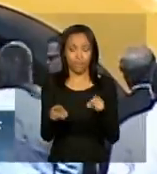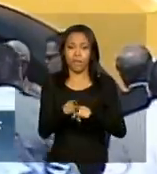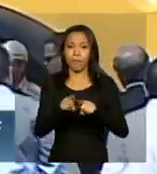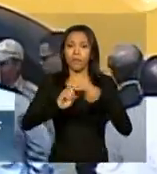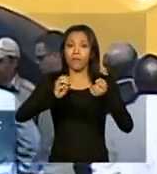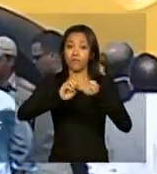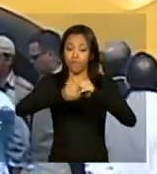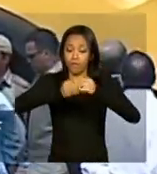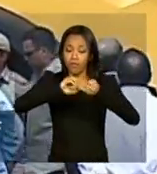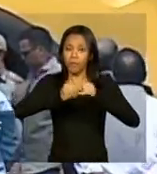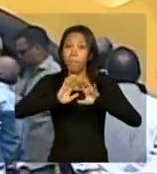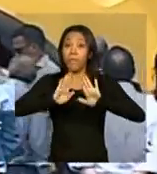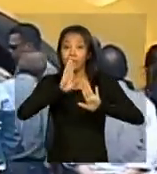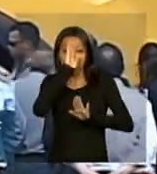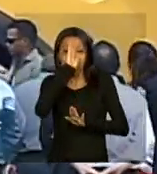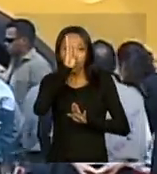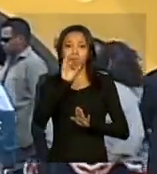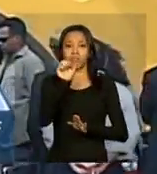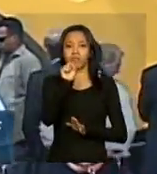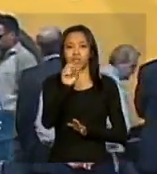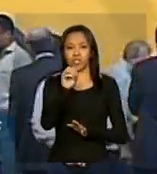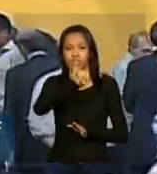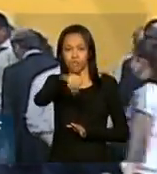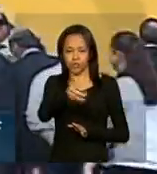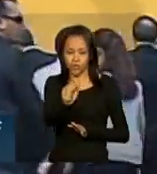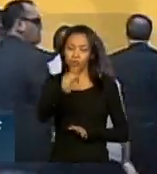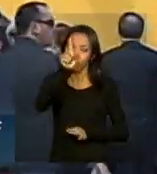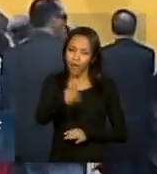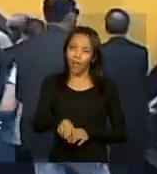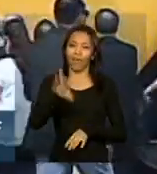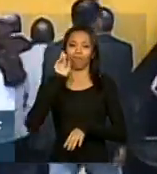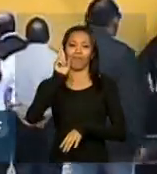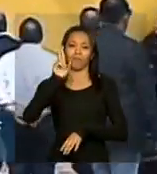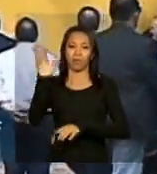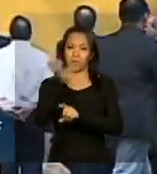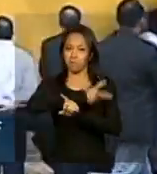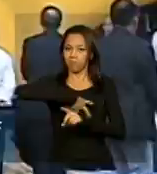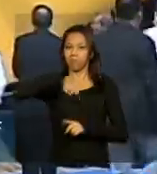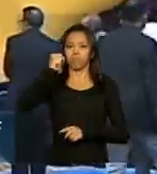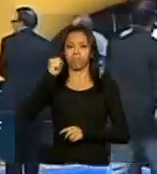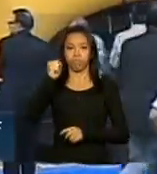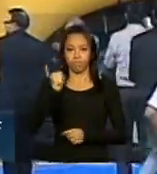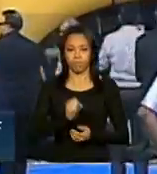principalmente a soja a responsável por mais esta safra Record